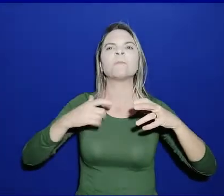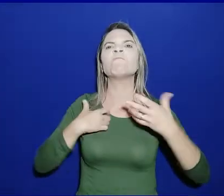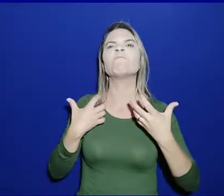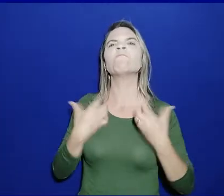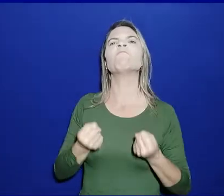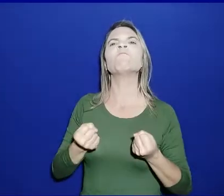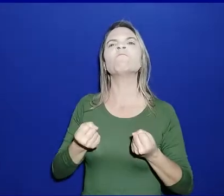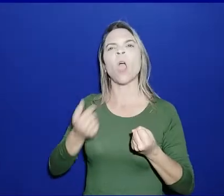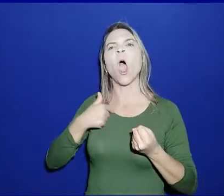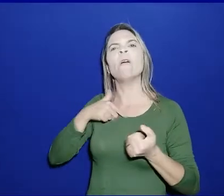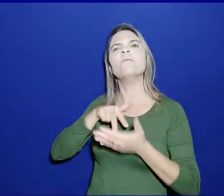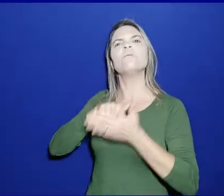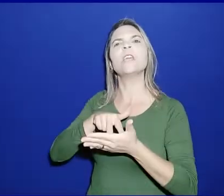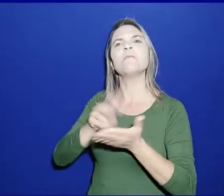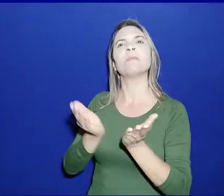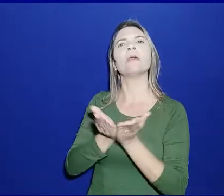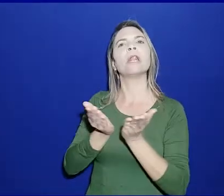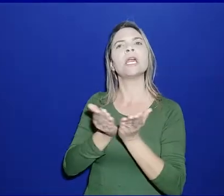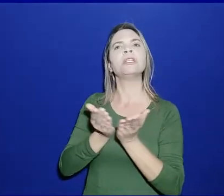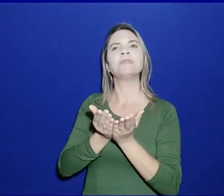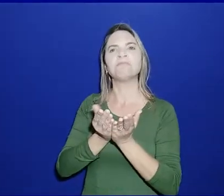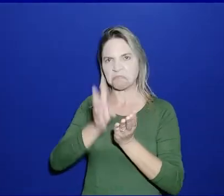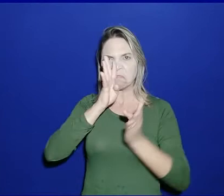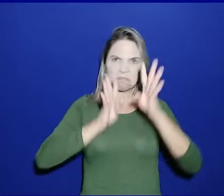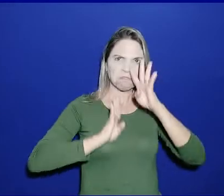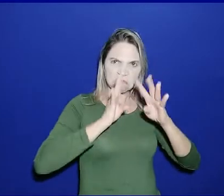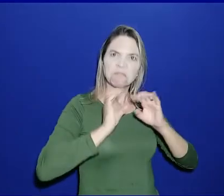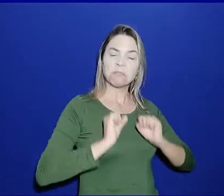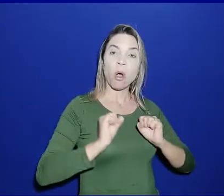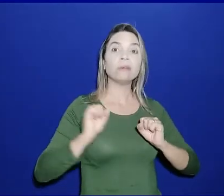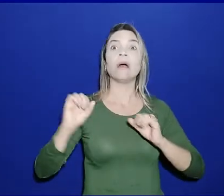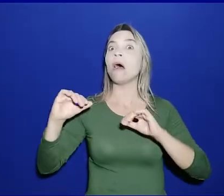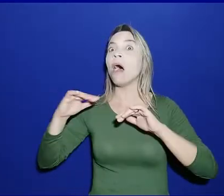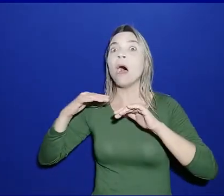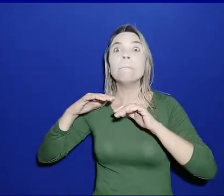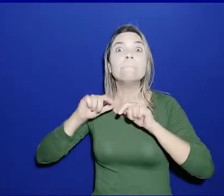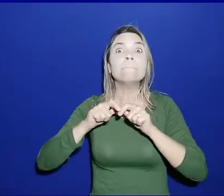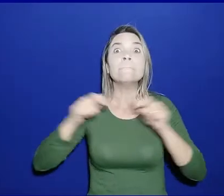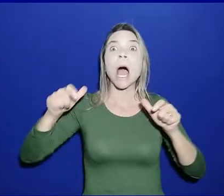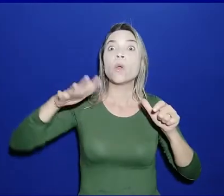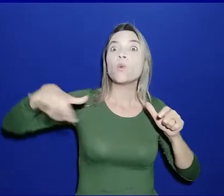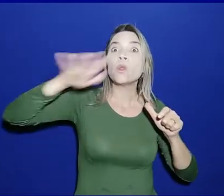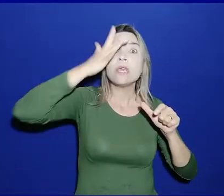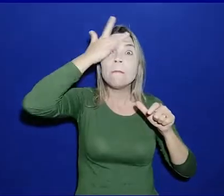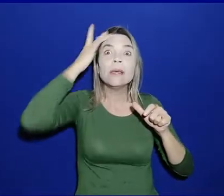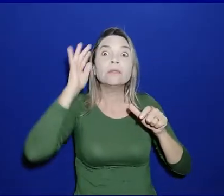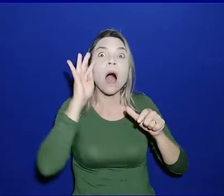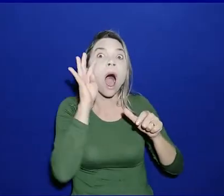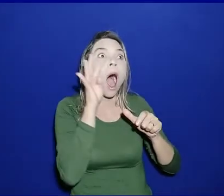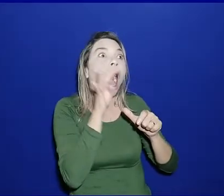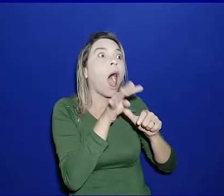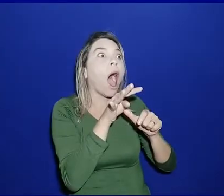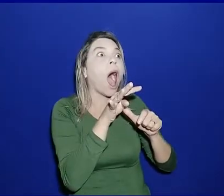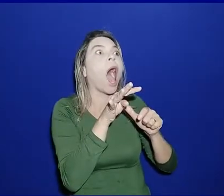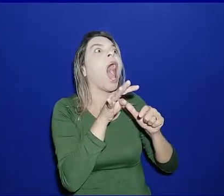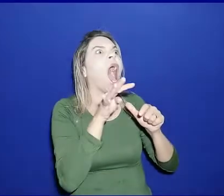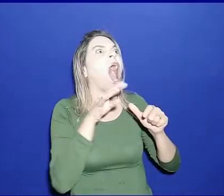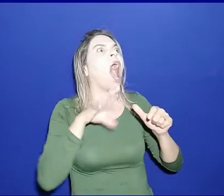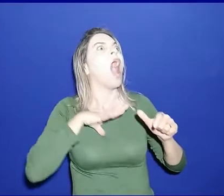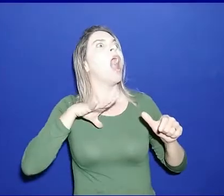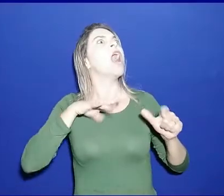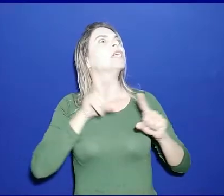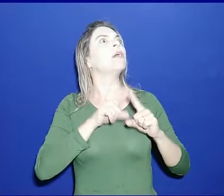impressiona. Muitas pessoas disseram que viram naquela menina uma espécie de mãe dos outros que os consolava com a